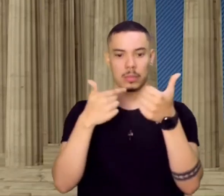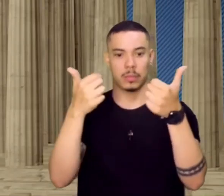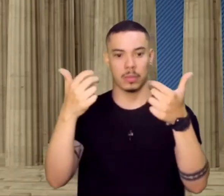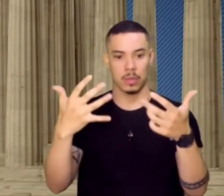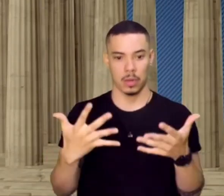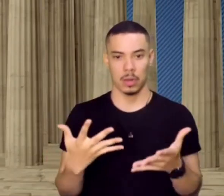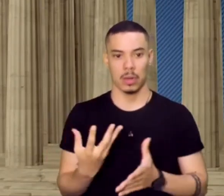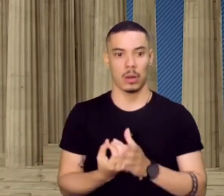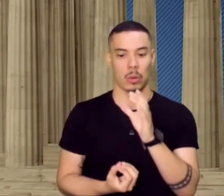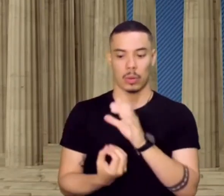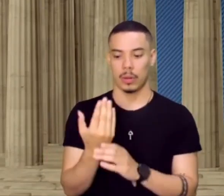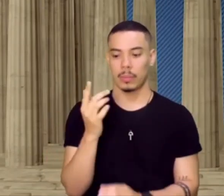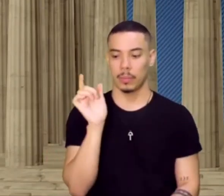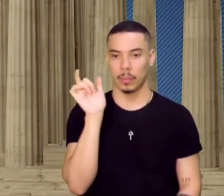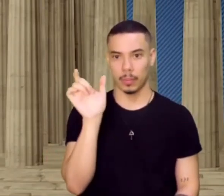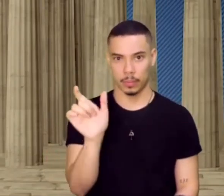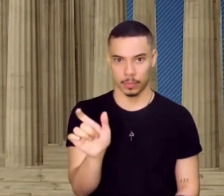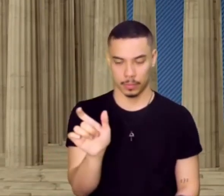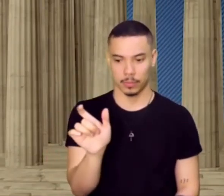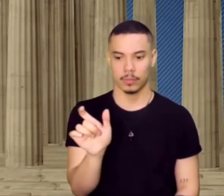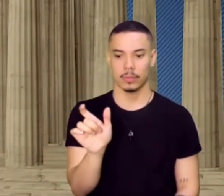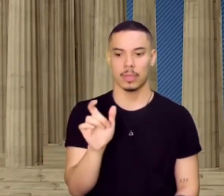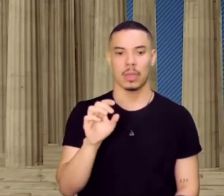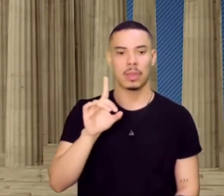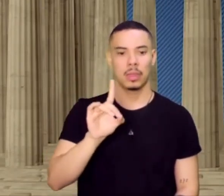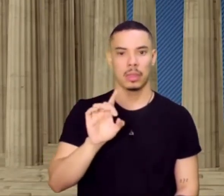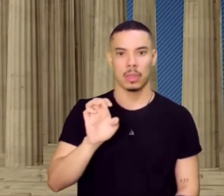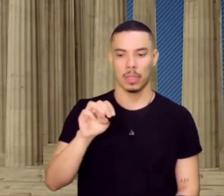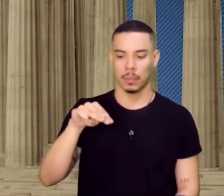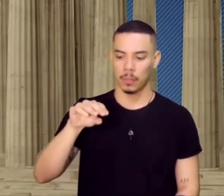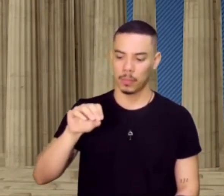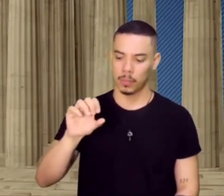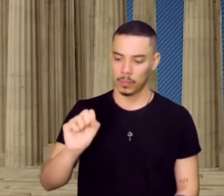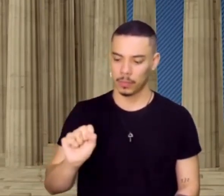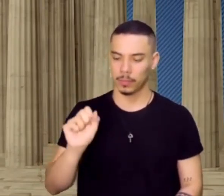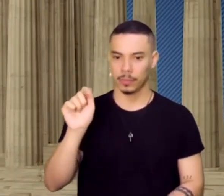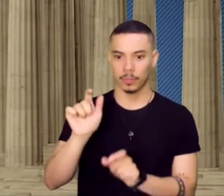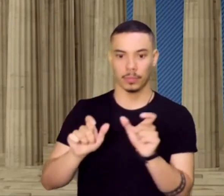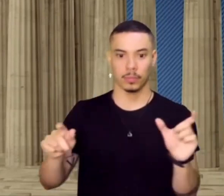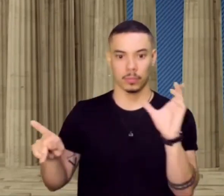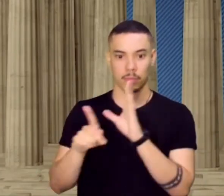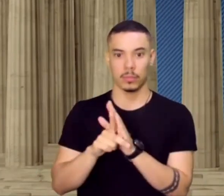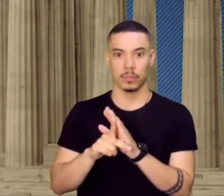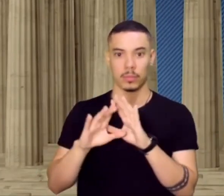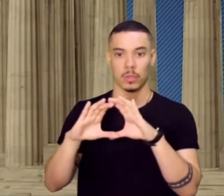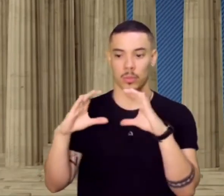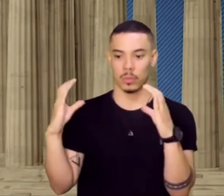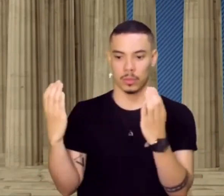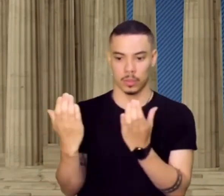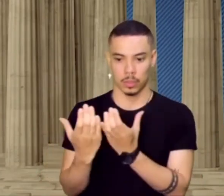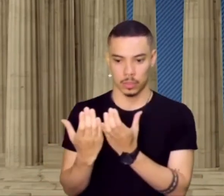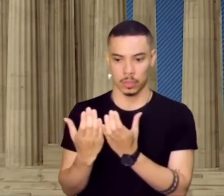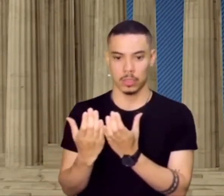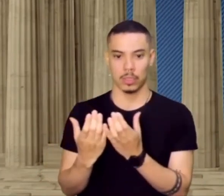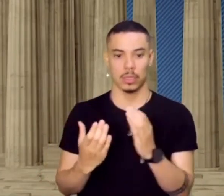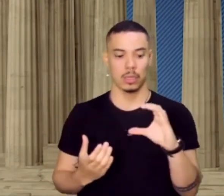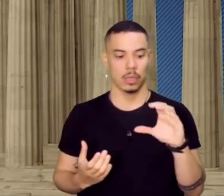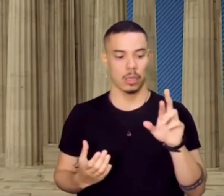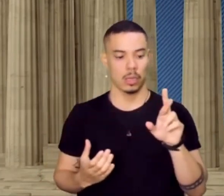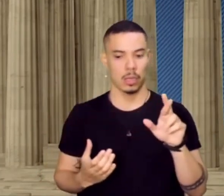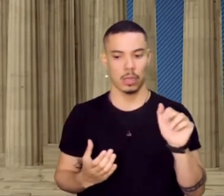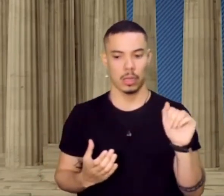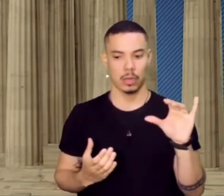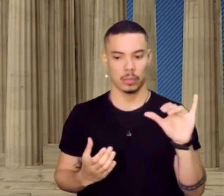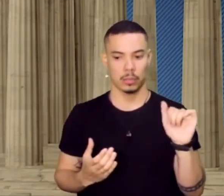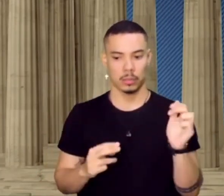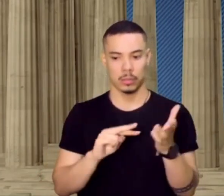a origem da palavra, né? Demos, né? Aquele povo que vinha da comunidade lá. E cracia é